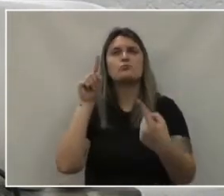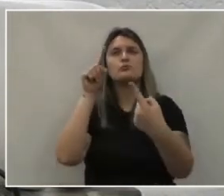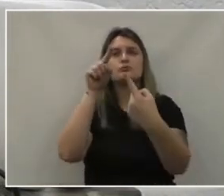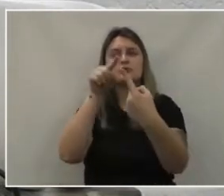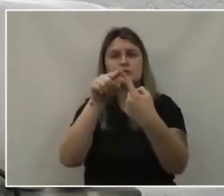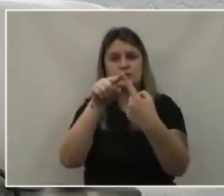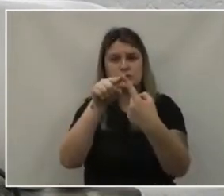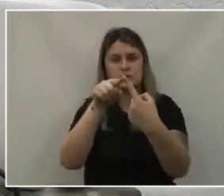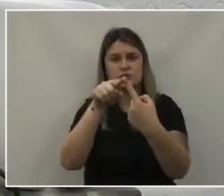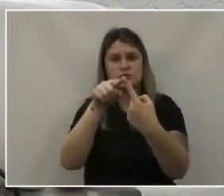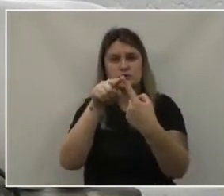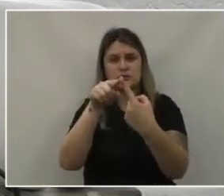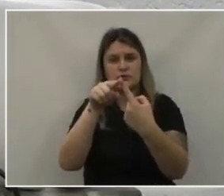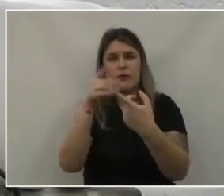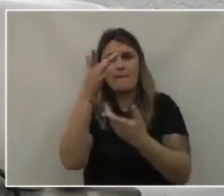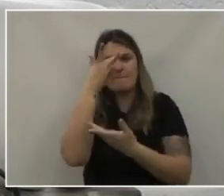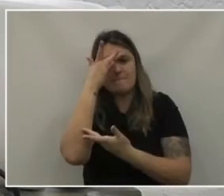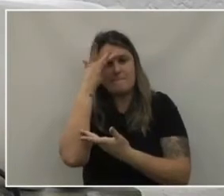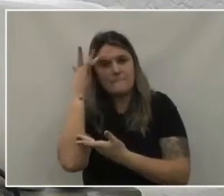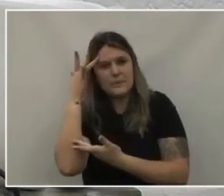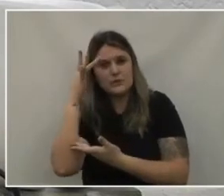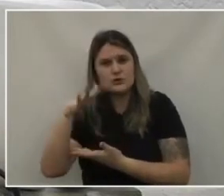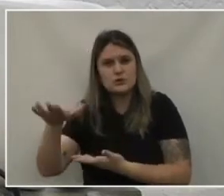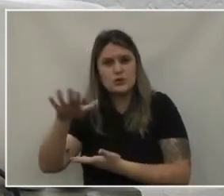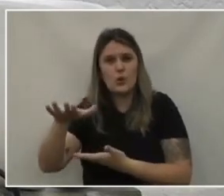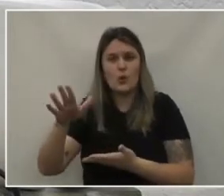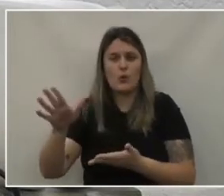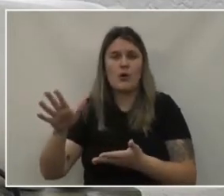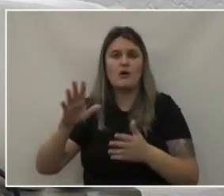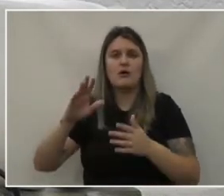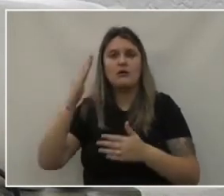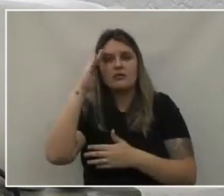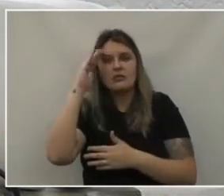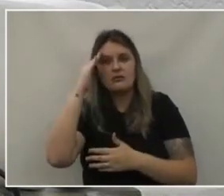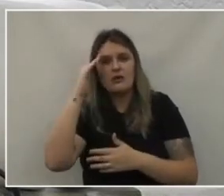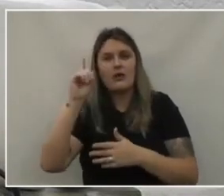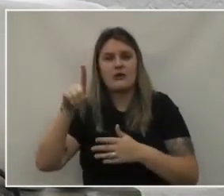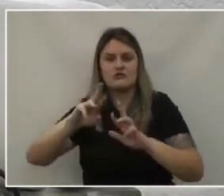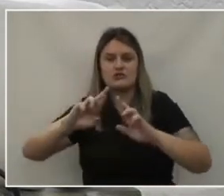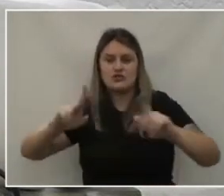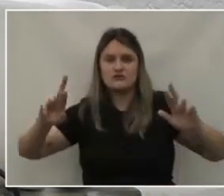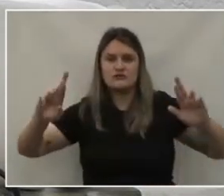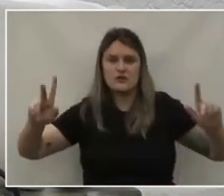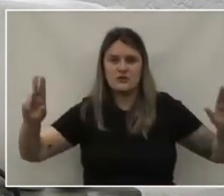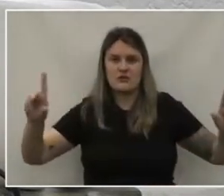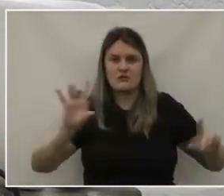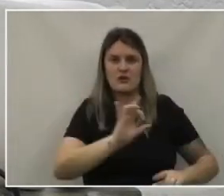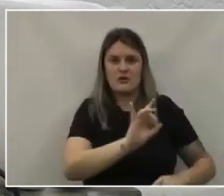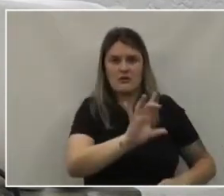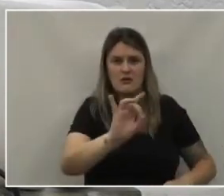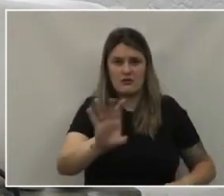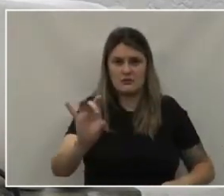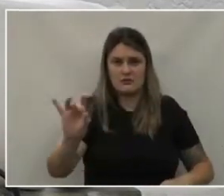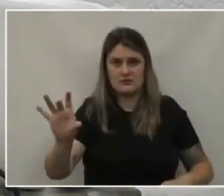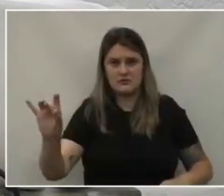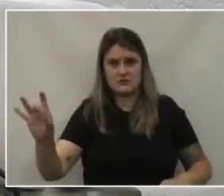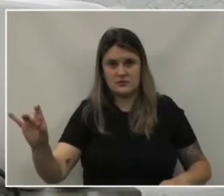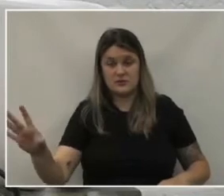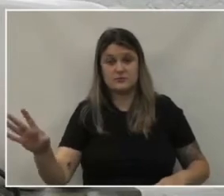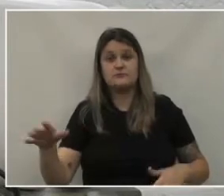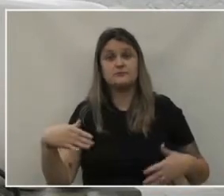objetivo, o acolhimento e a compreensão das diferenças que há em nossa comunidade, para que, desta